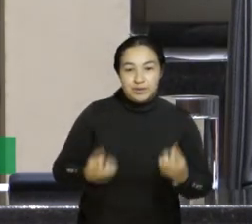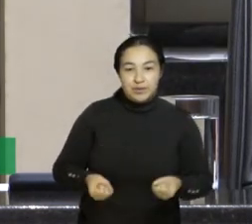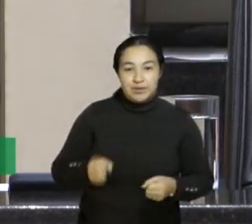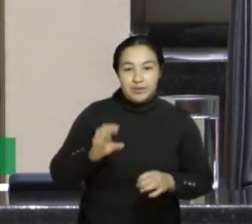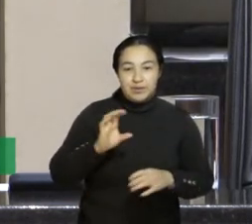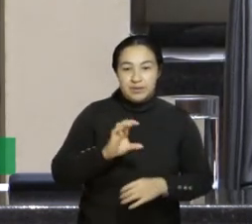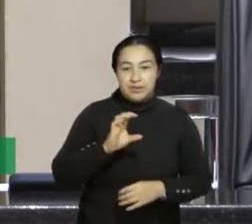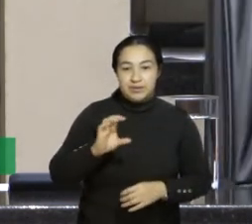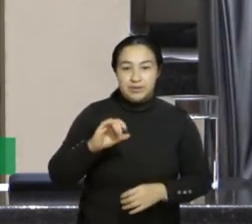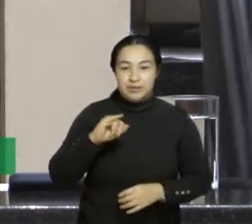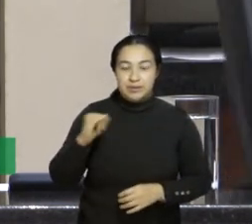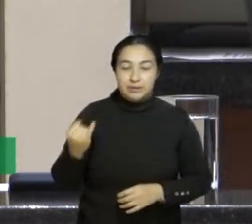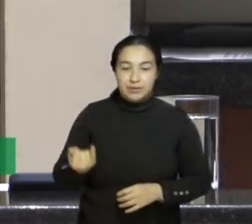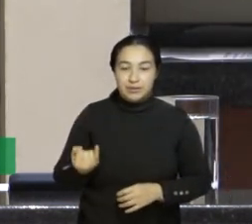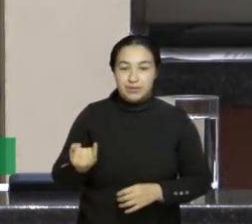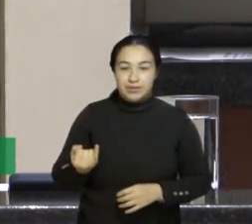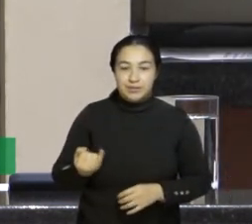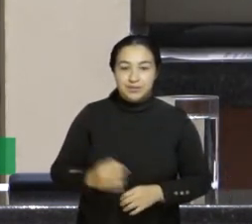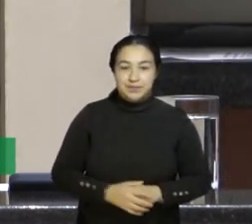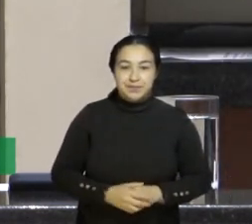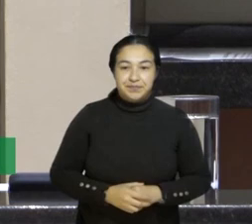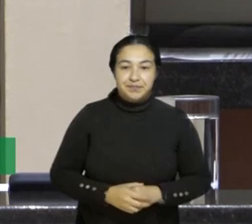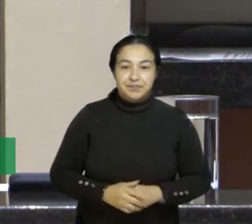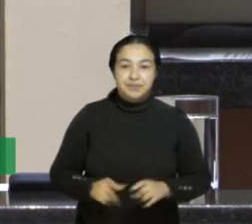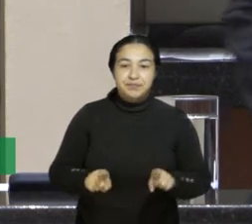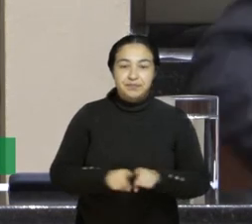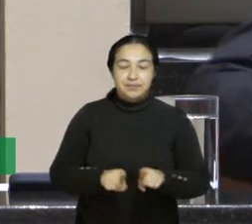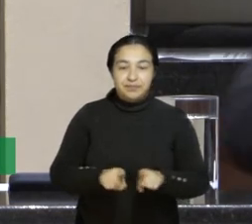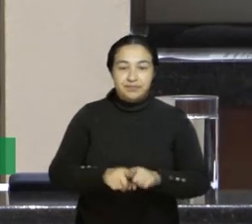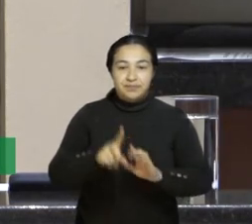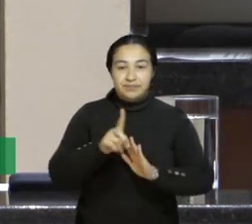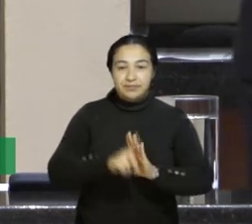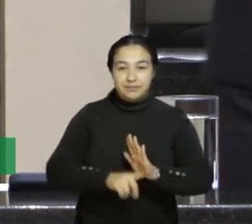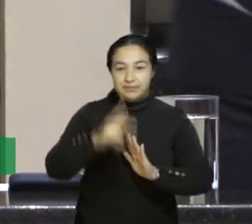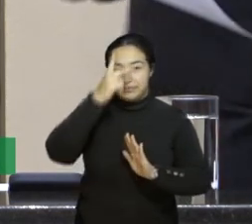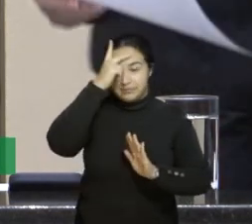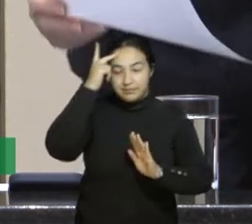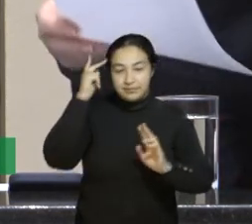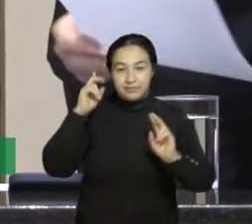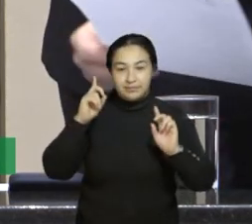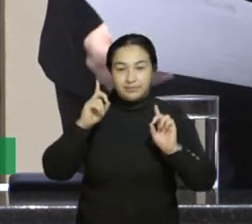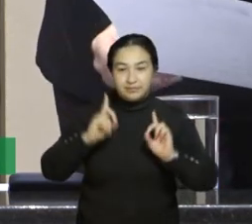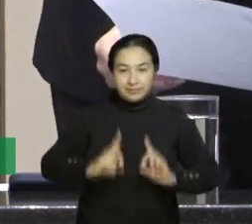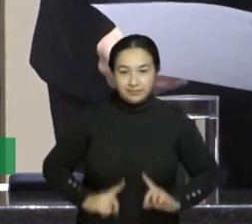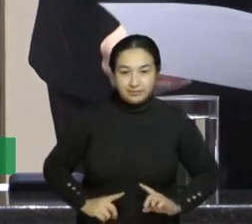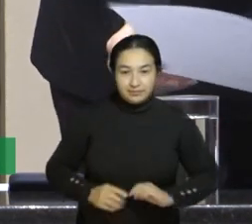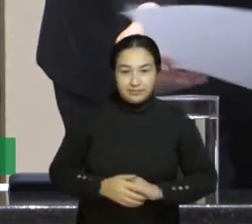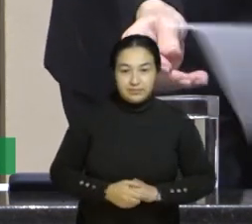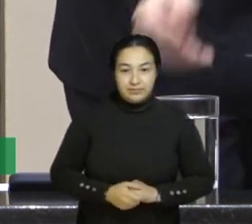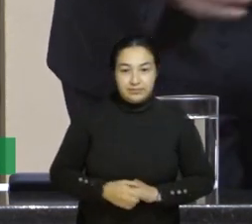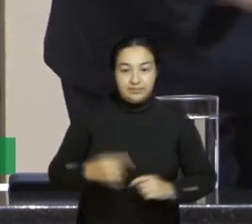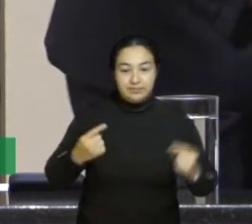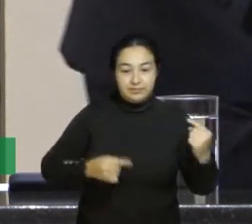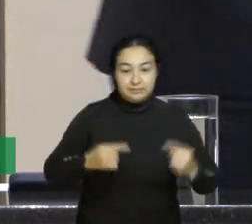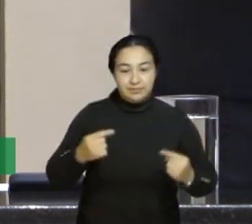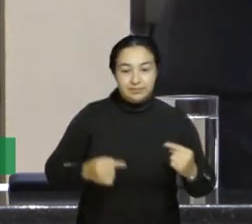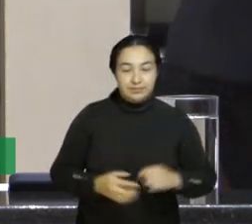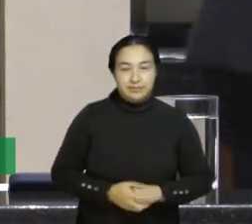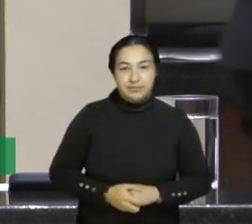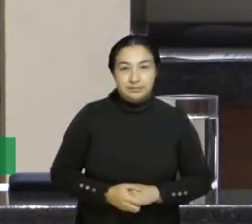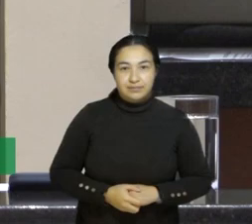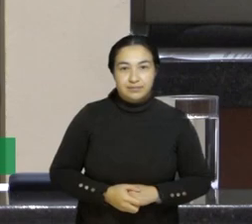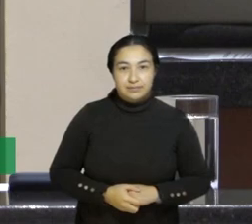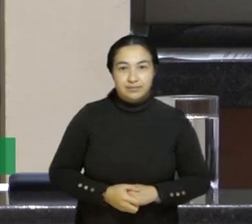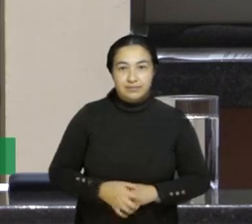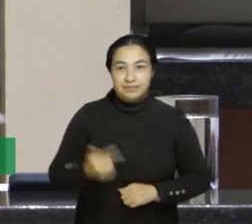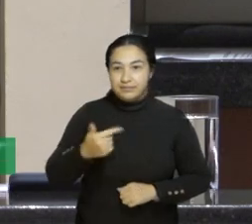Constituição e Justiça, relatoria deputado Valnei Weber, Comissão dos Direitos da Pessoa com Deficiência, relatoria deputado Júlio Garcia, em discussão.